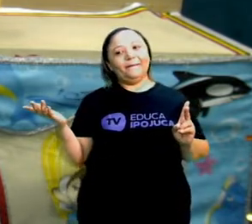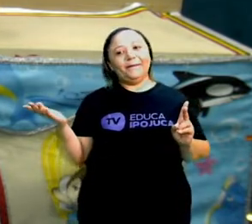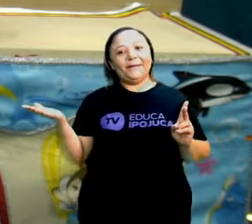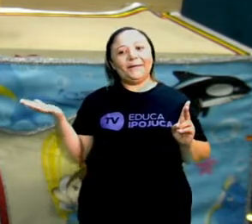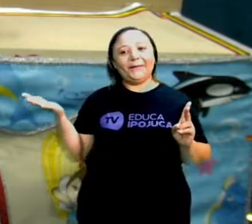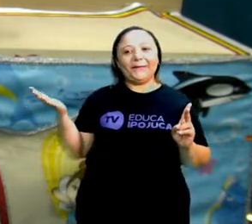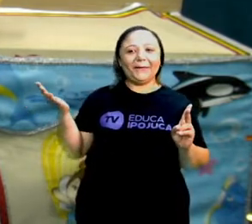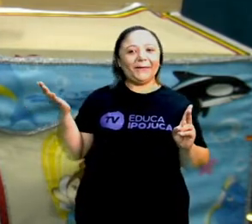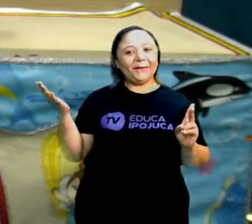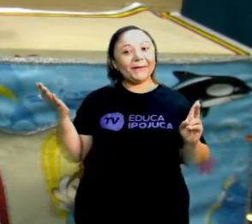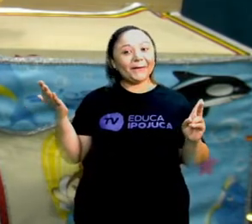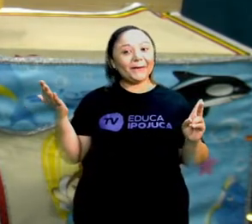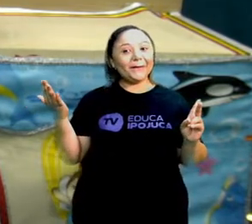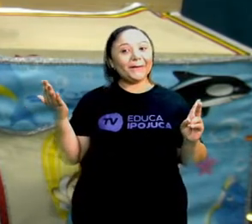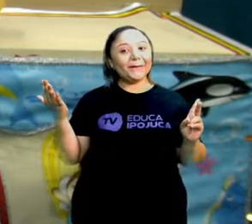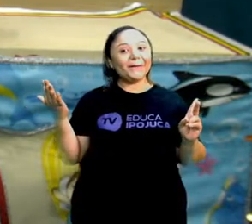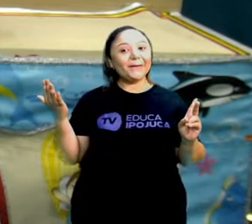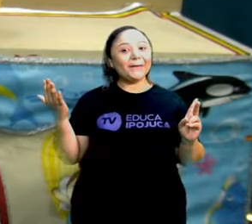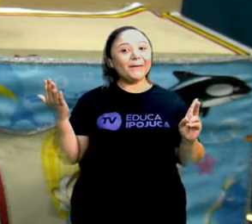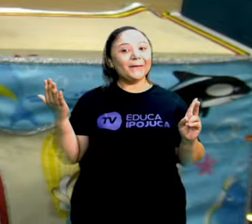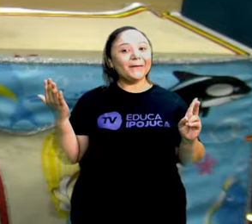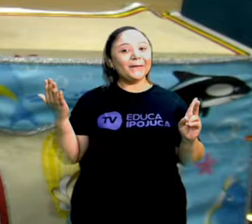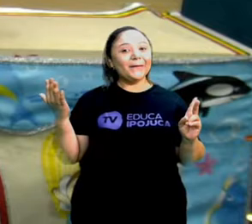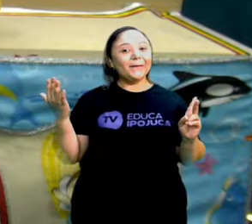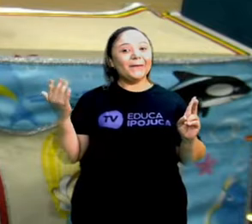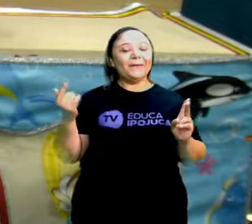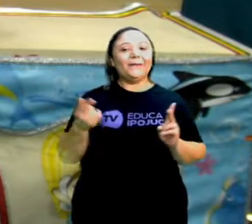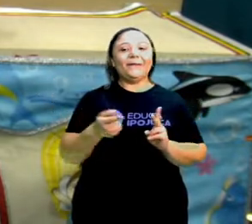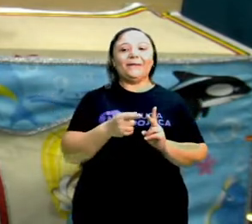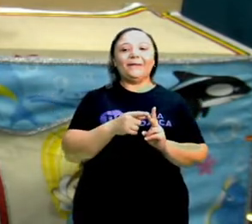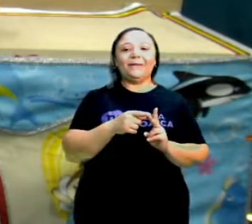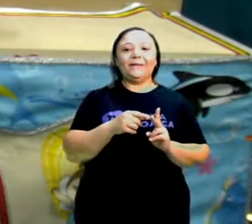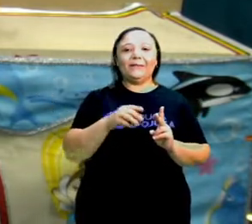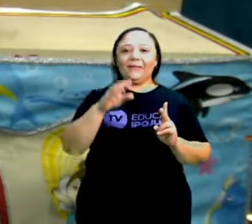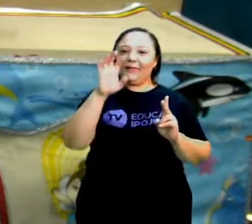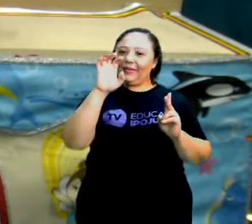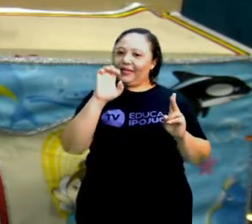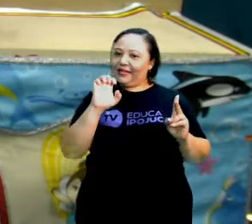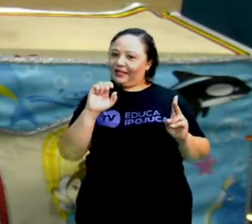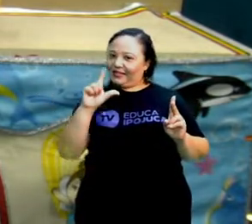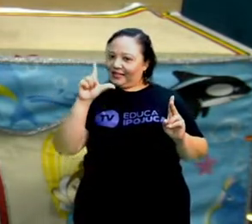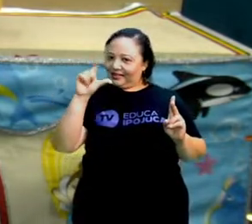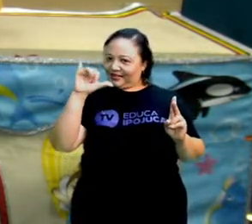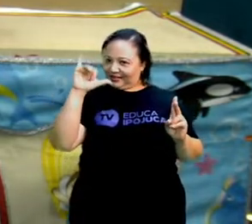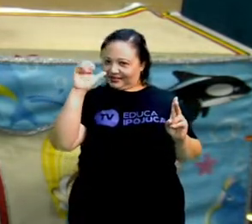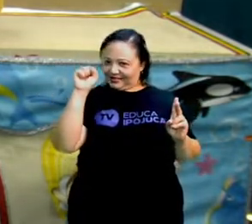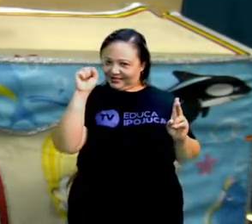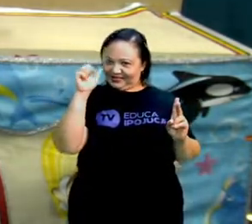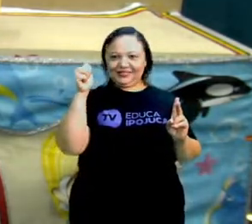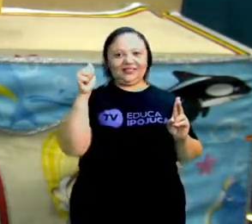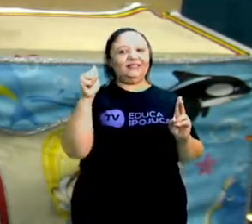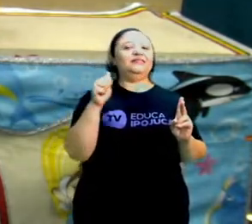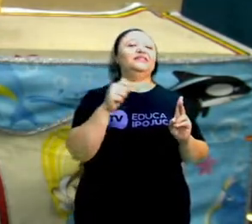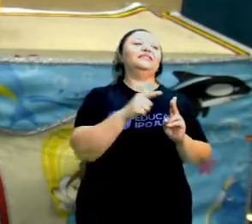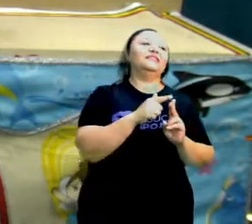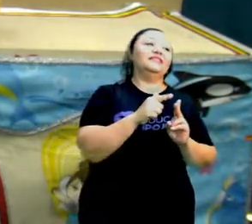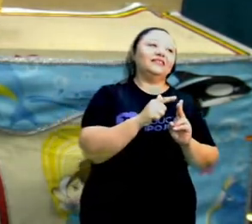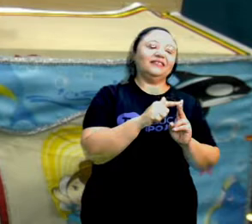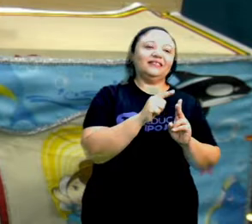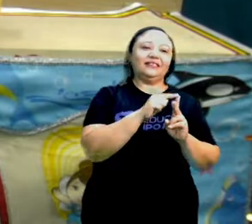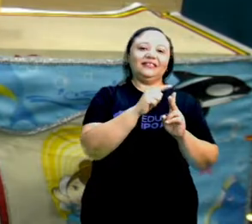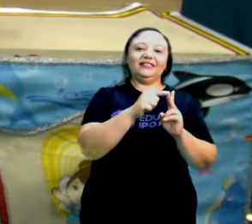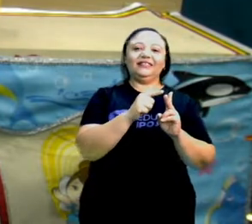é... É o quê? Mocrilda! Elisa! Elisa!